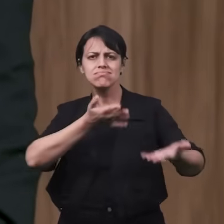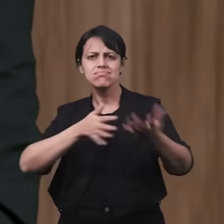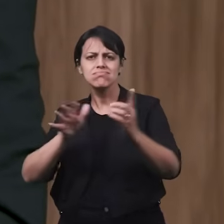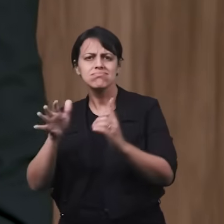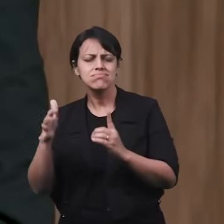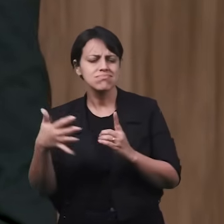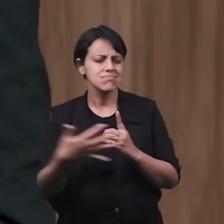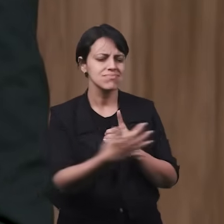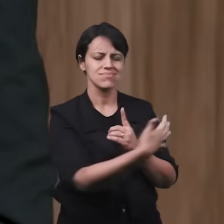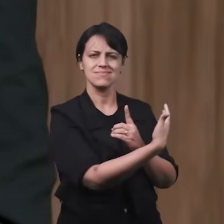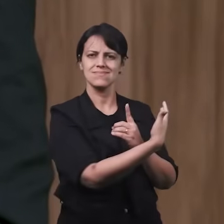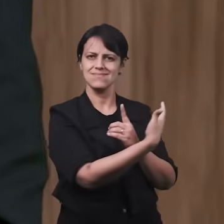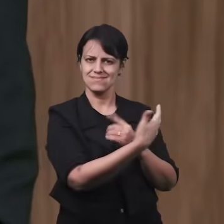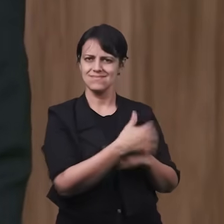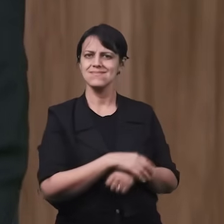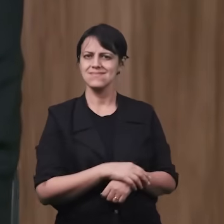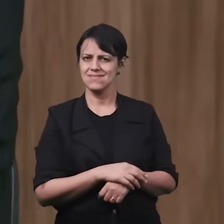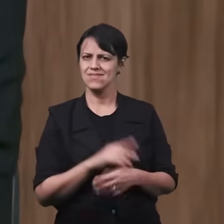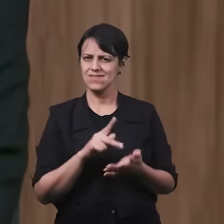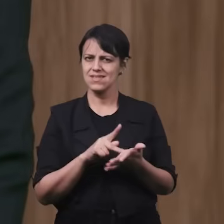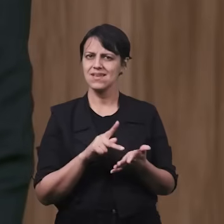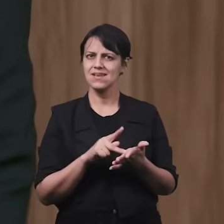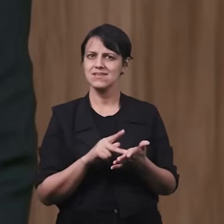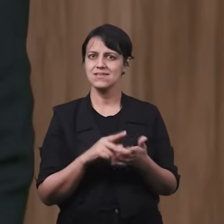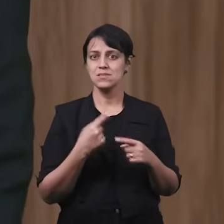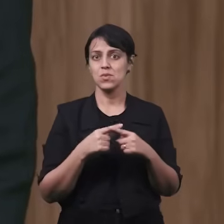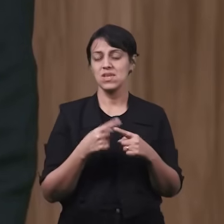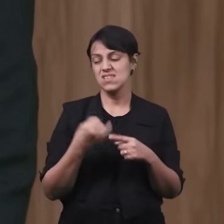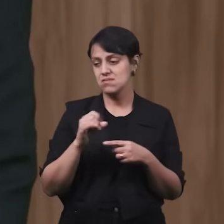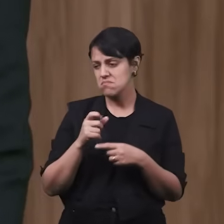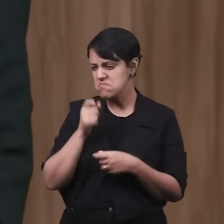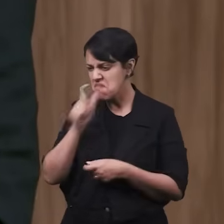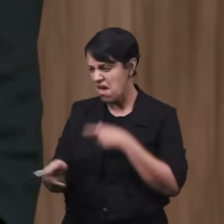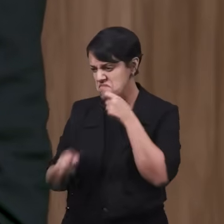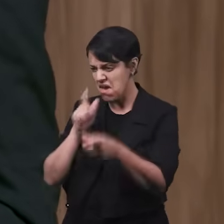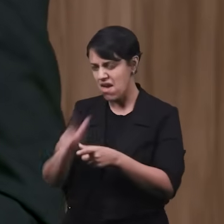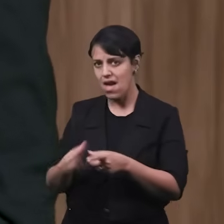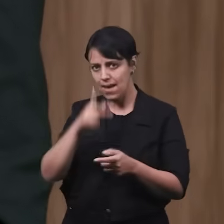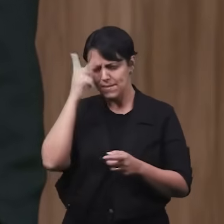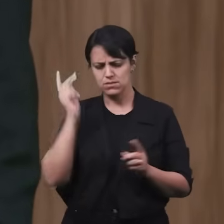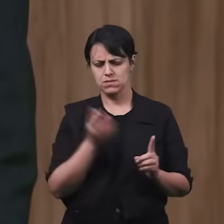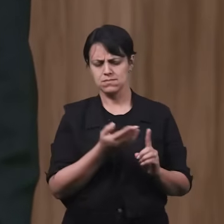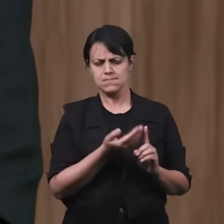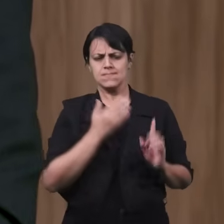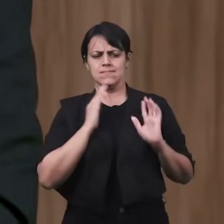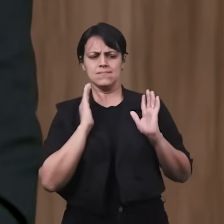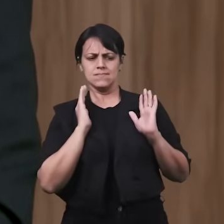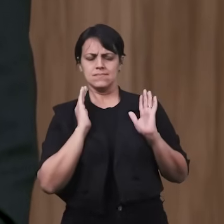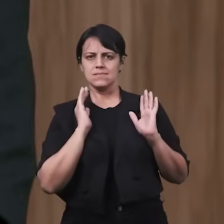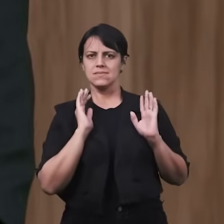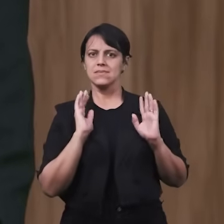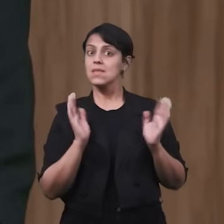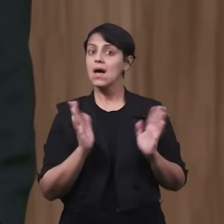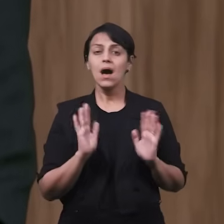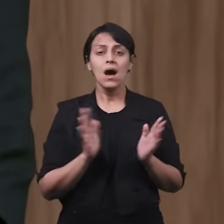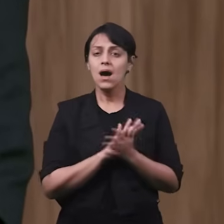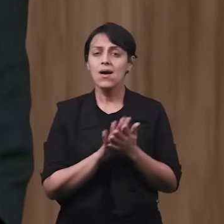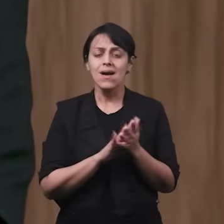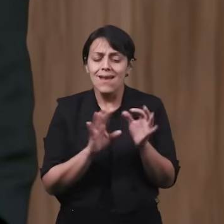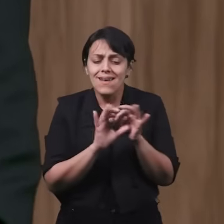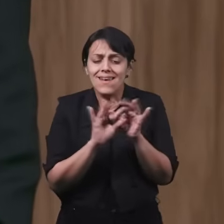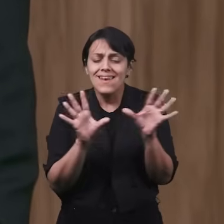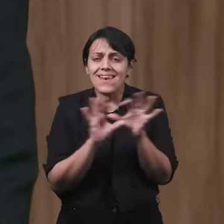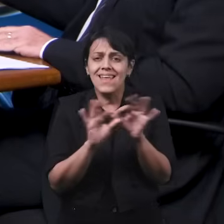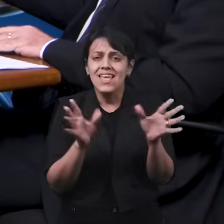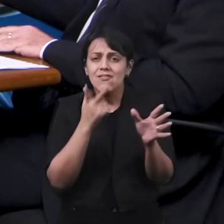criticar a religião dela. Olha o detalhe, porque a pessoa quando é criticada, ela se fecha, não volta. Exato. Não criticou a religião dela.